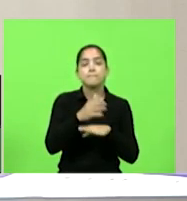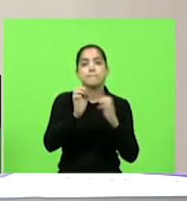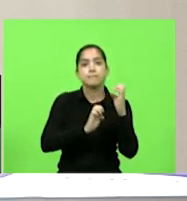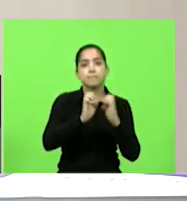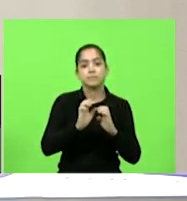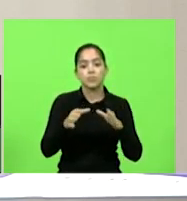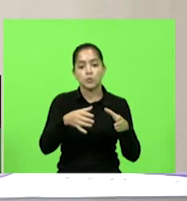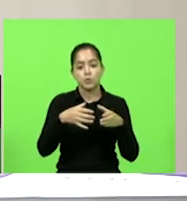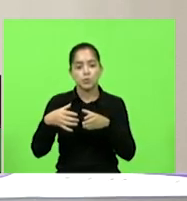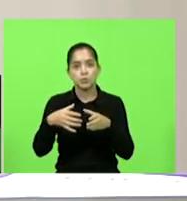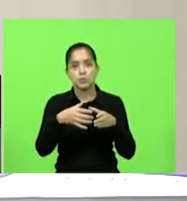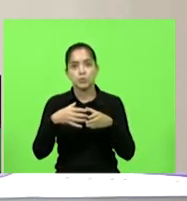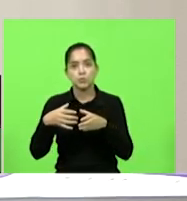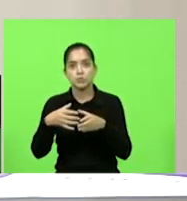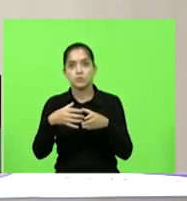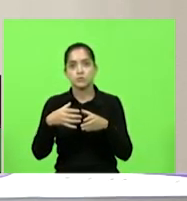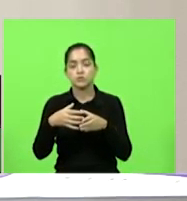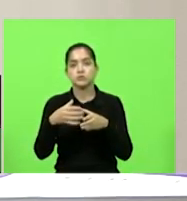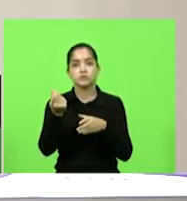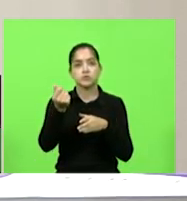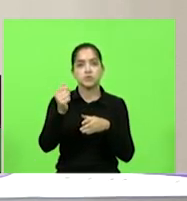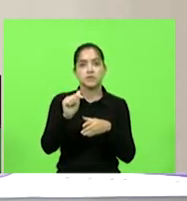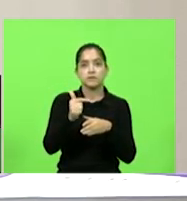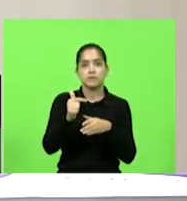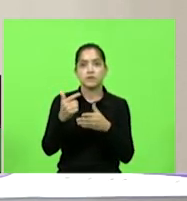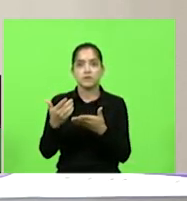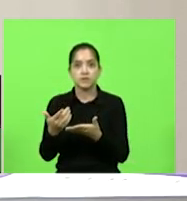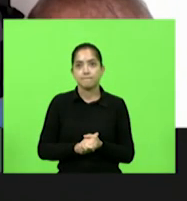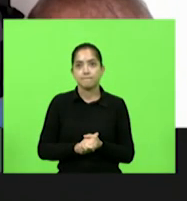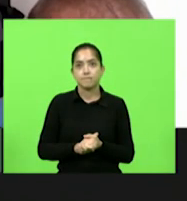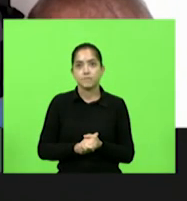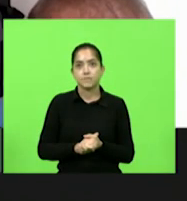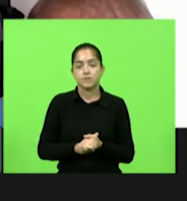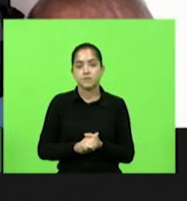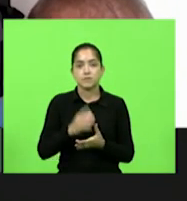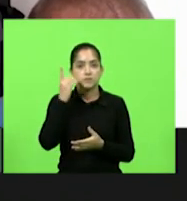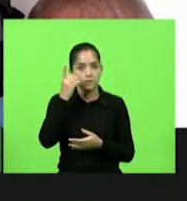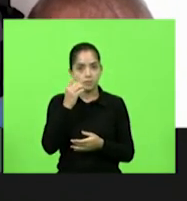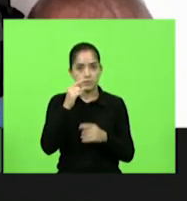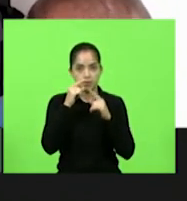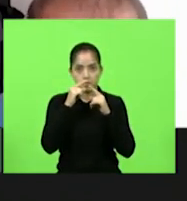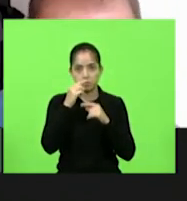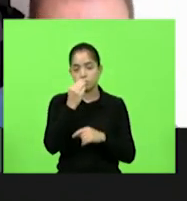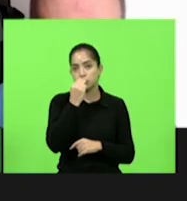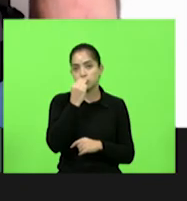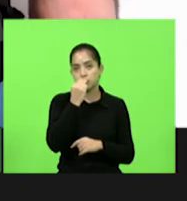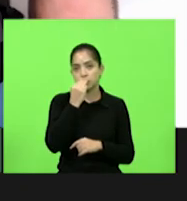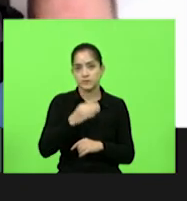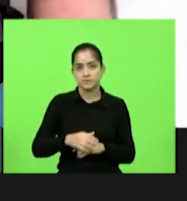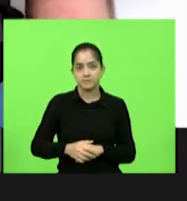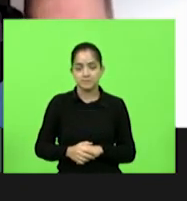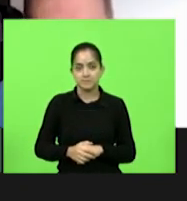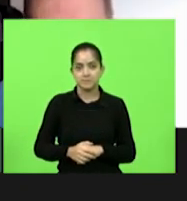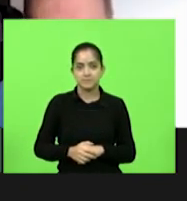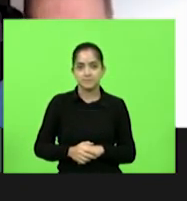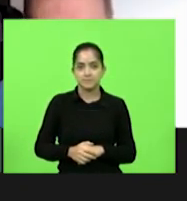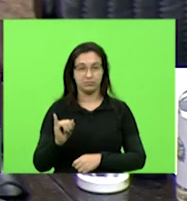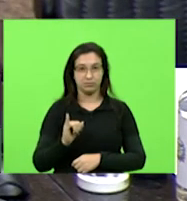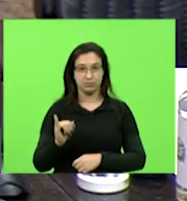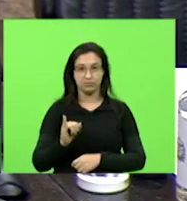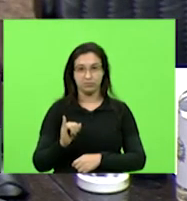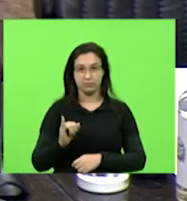a premiação é realizada anualmente desde 2011 e tem o objetivo de reconhecer empresas